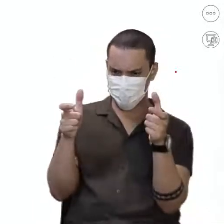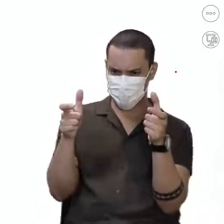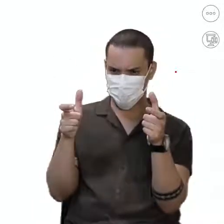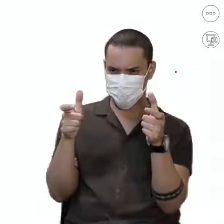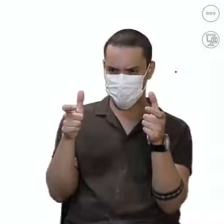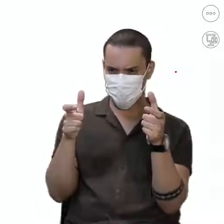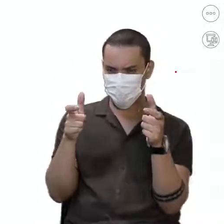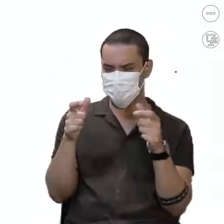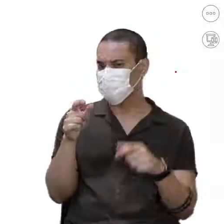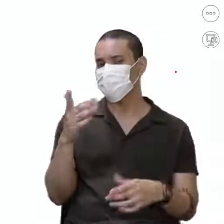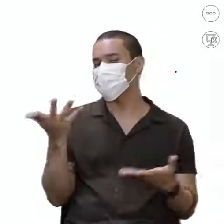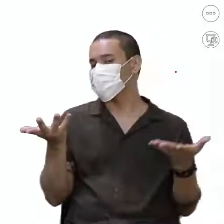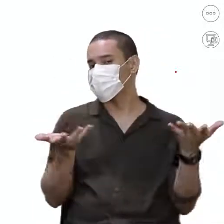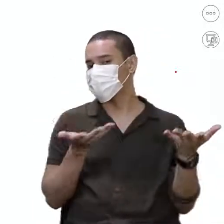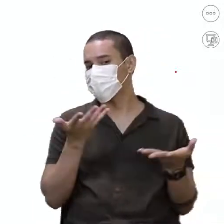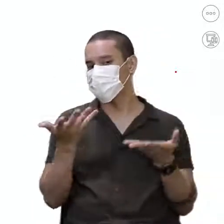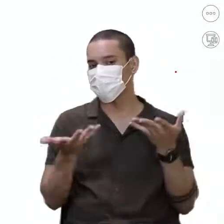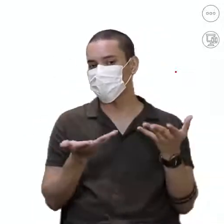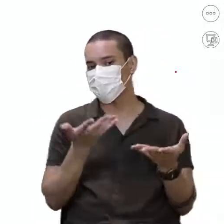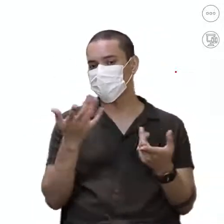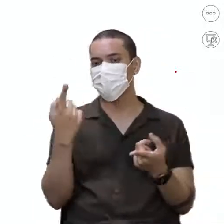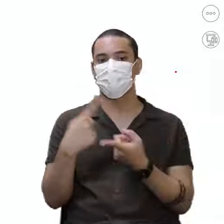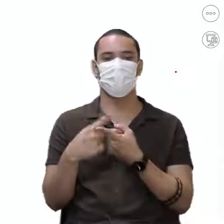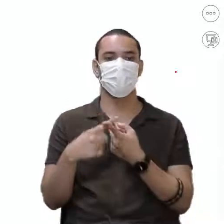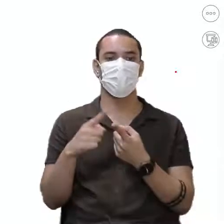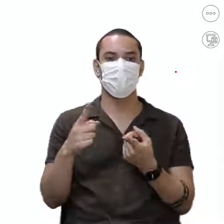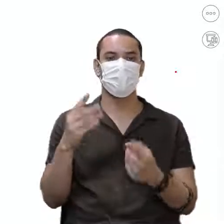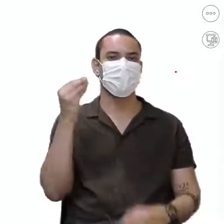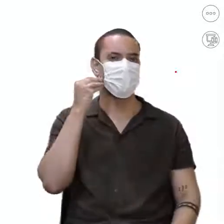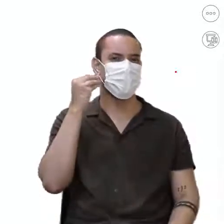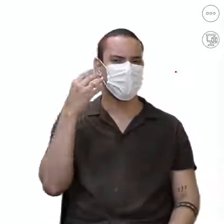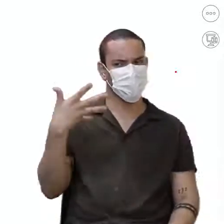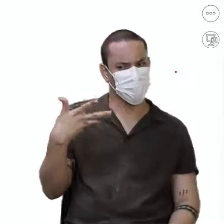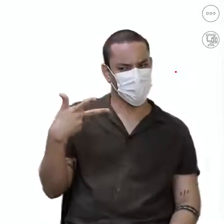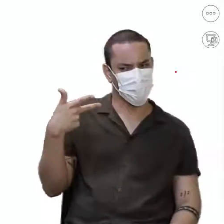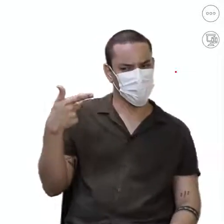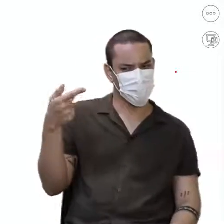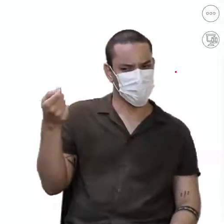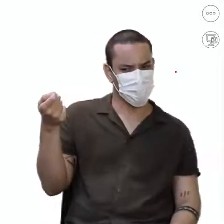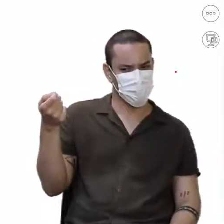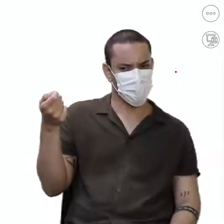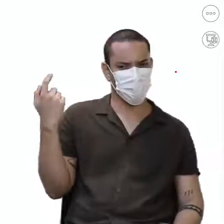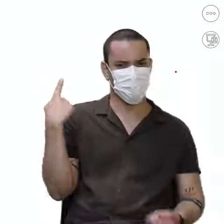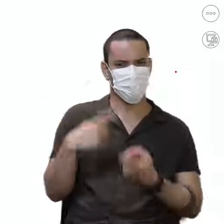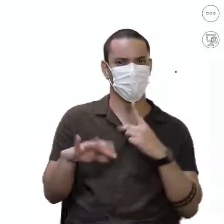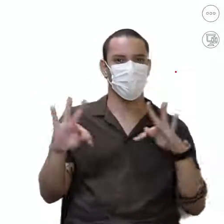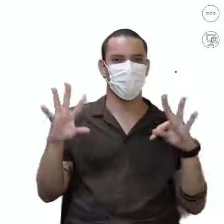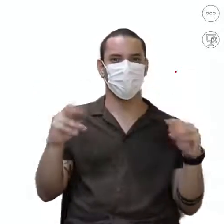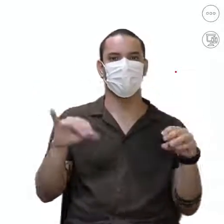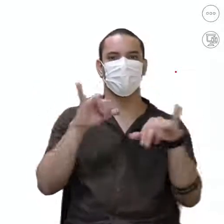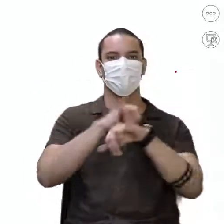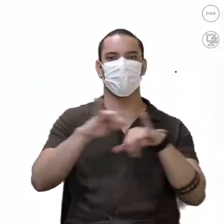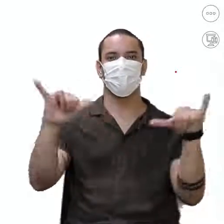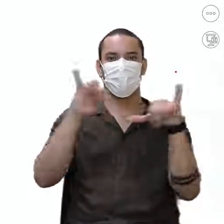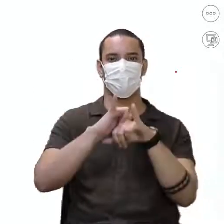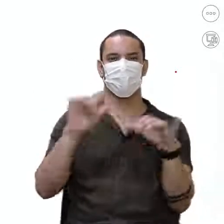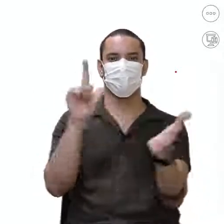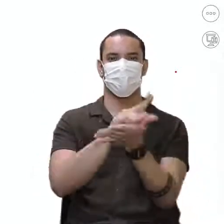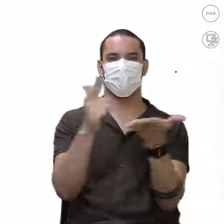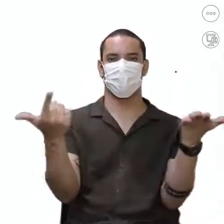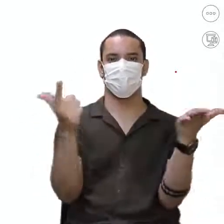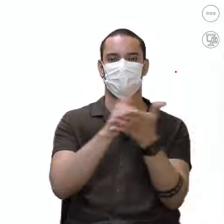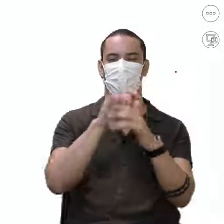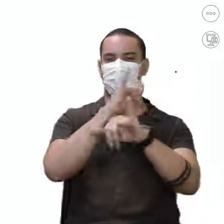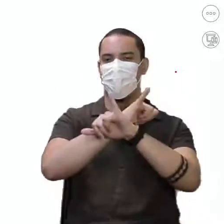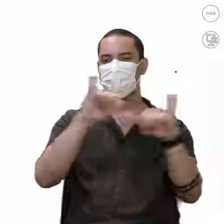aí, quando eu digo que o texto é tendencioso, é que ele tenta me convencer de algo. Por exemplo, toda propaganda é tendenciosa. Ela tenta